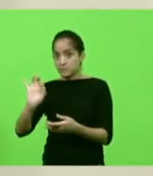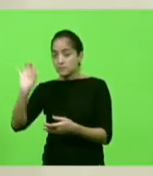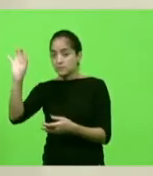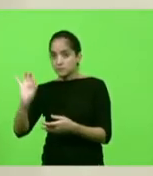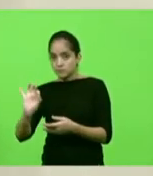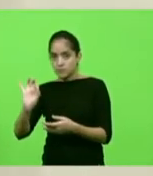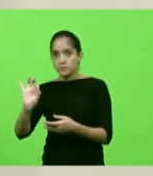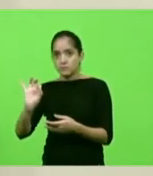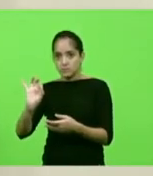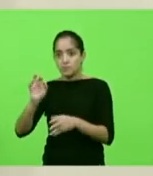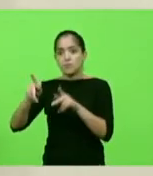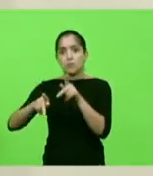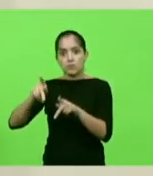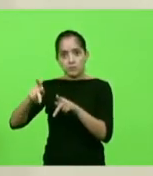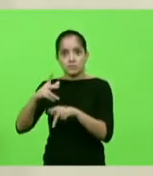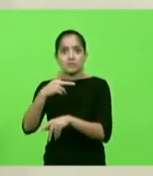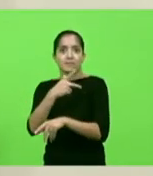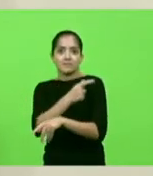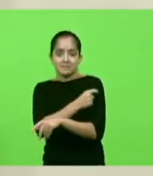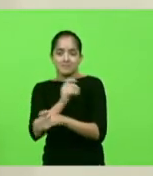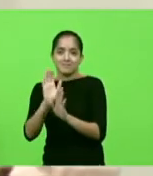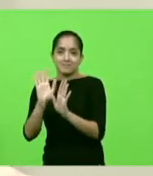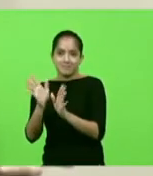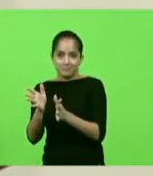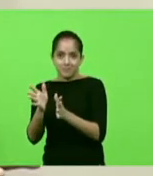17% da população vacinada,